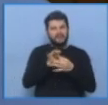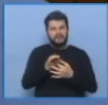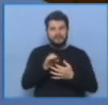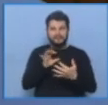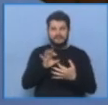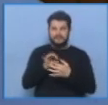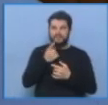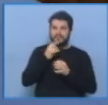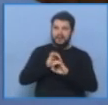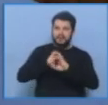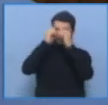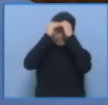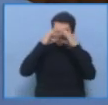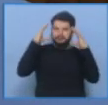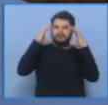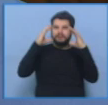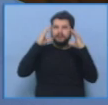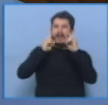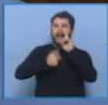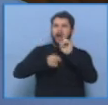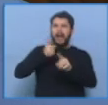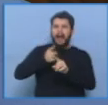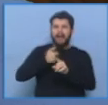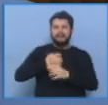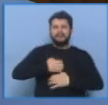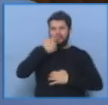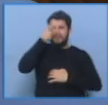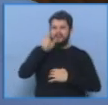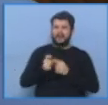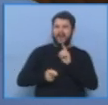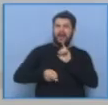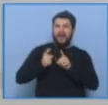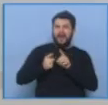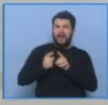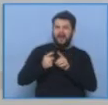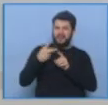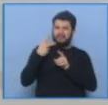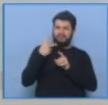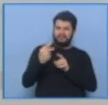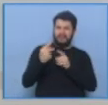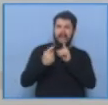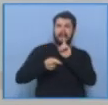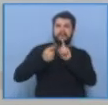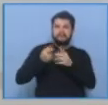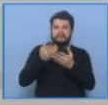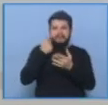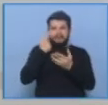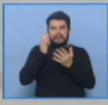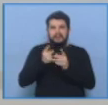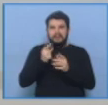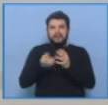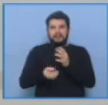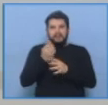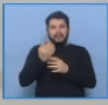empatia que os faça perceber exatamente o que é que isso significa para uma pessoa passar por uma experiência dessas. Portanto, gerar também